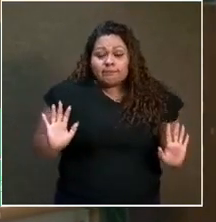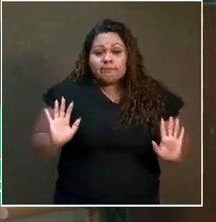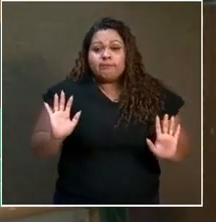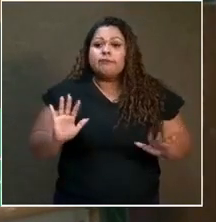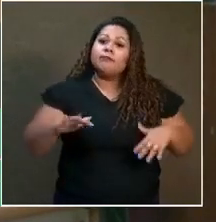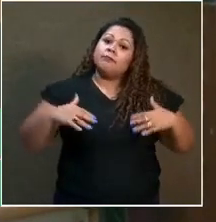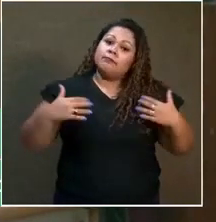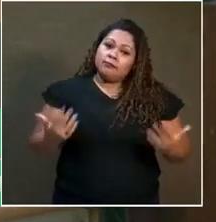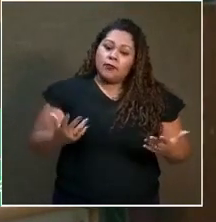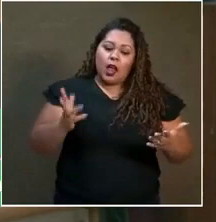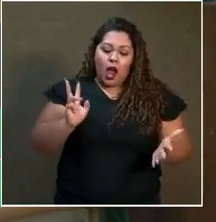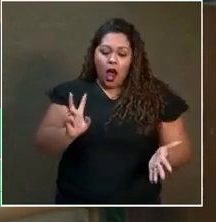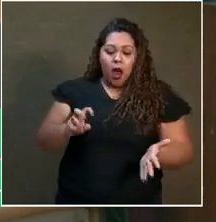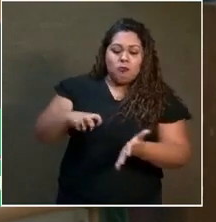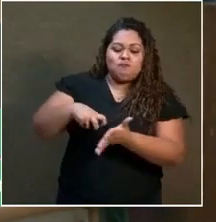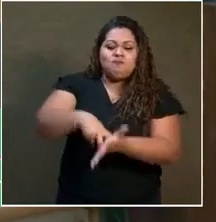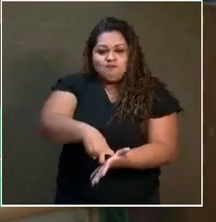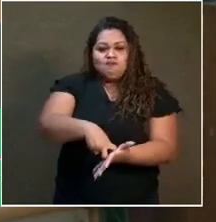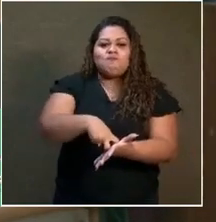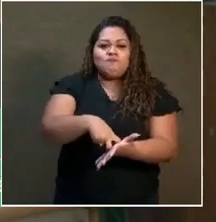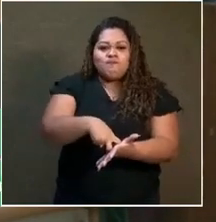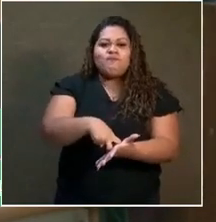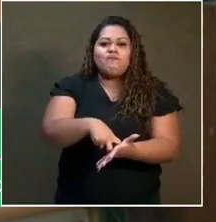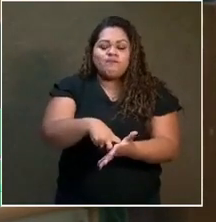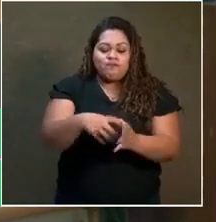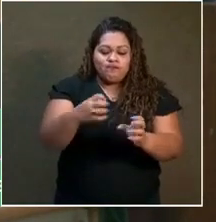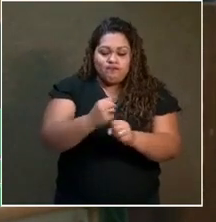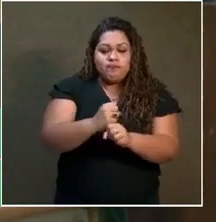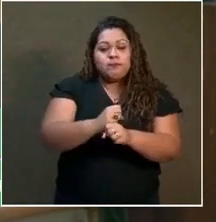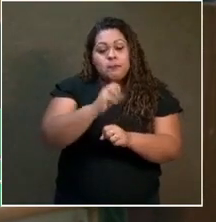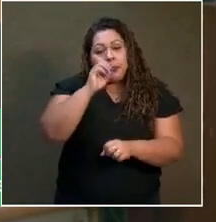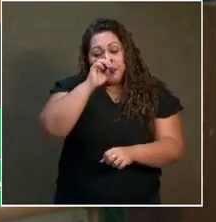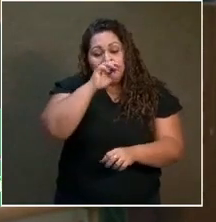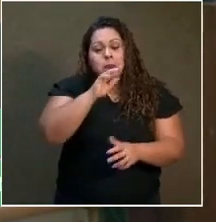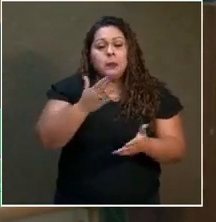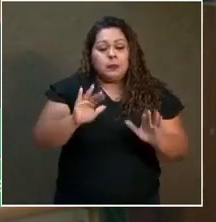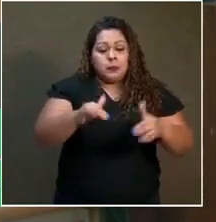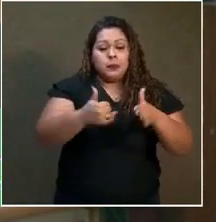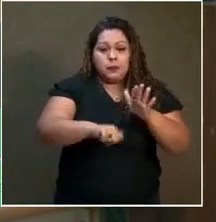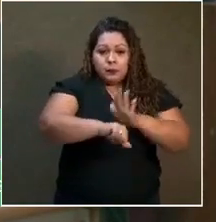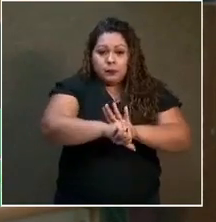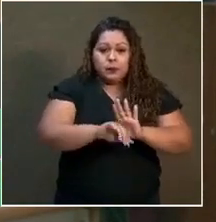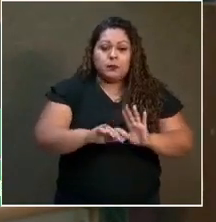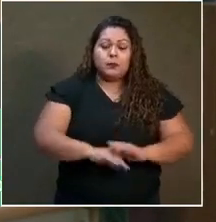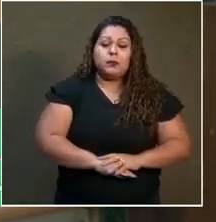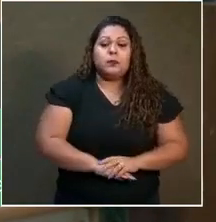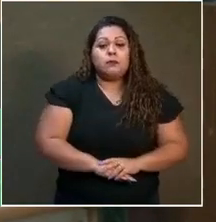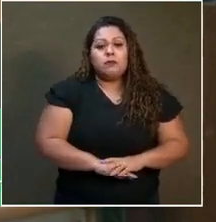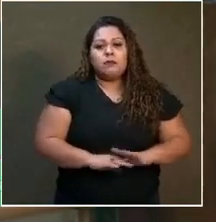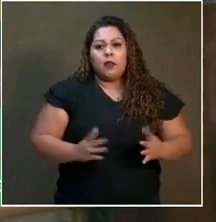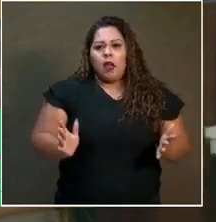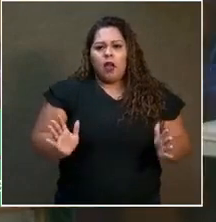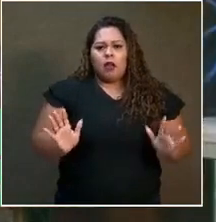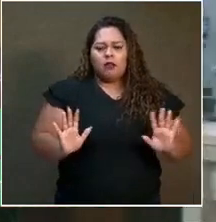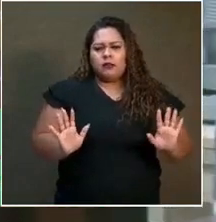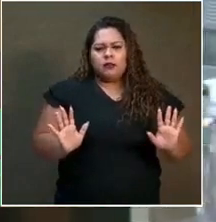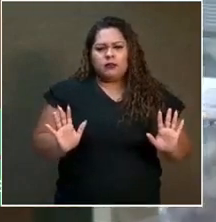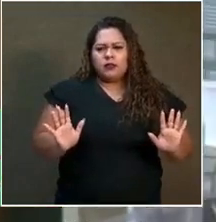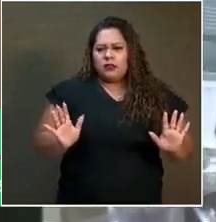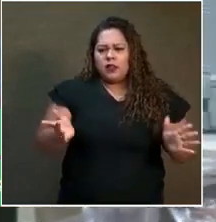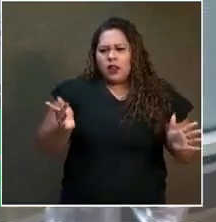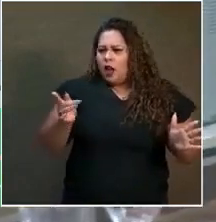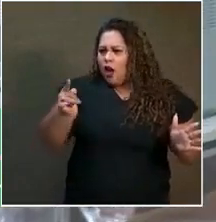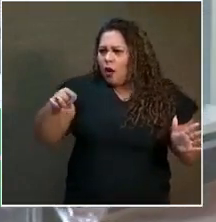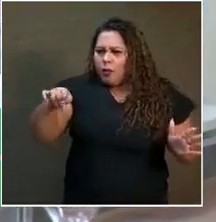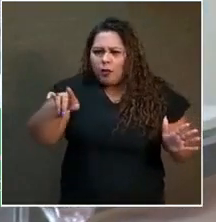seja condenado de acordo com o crime que ele cometeu. Não era para vossas